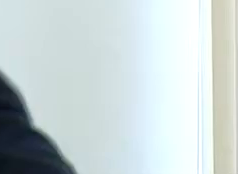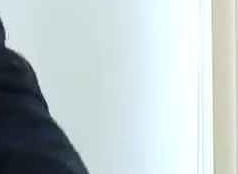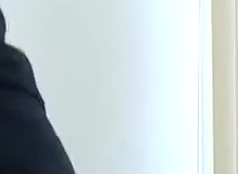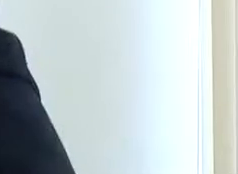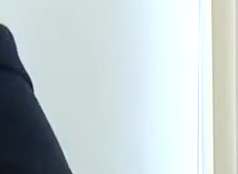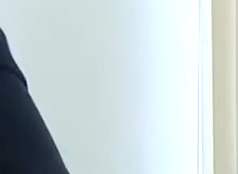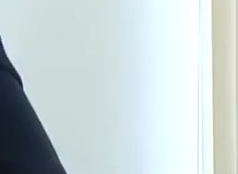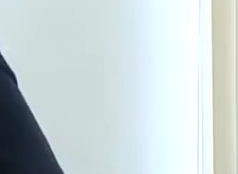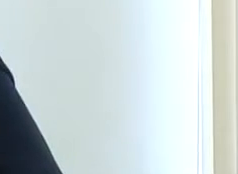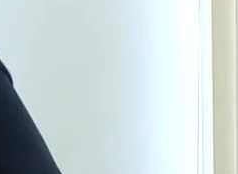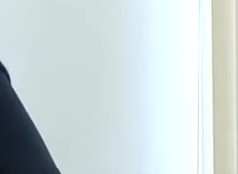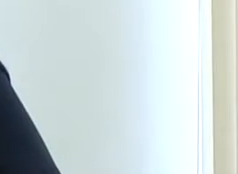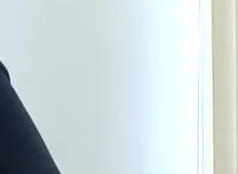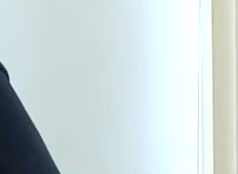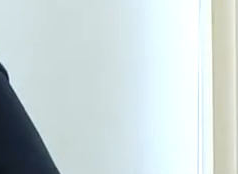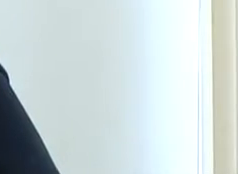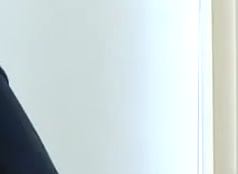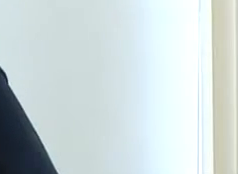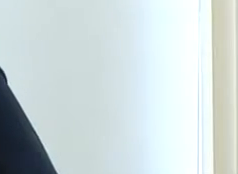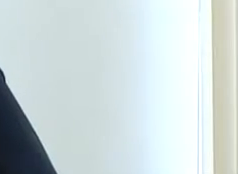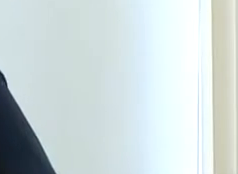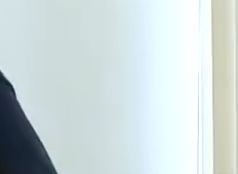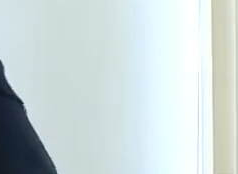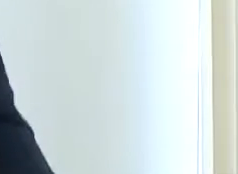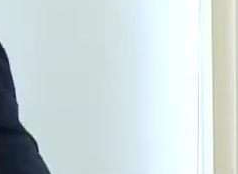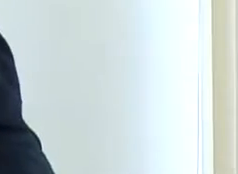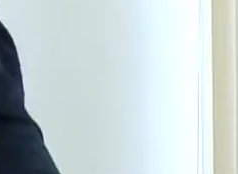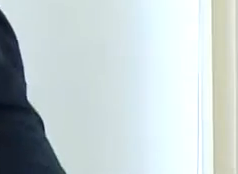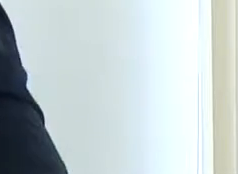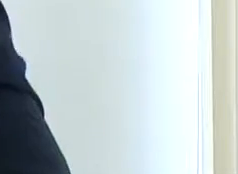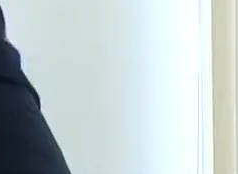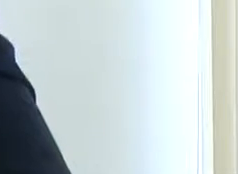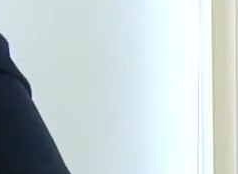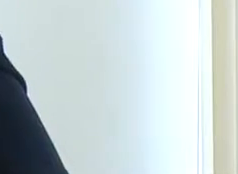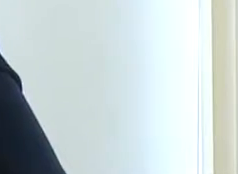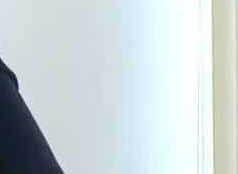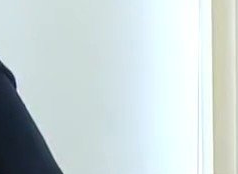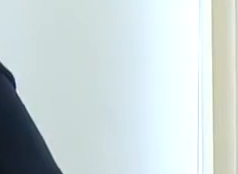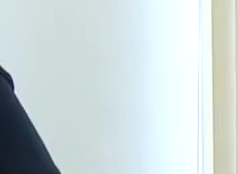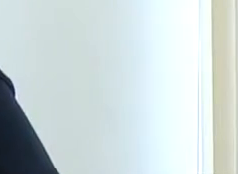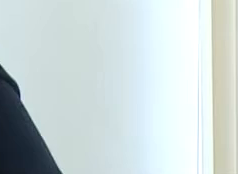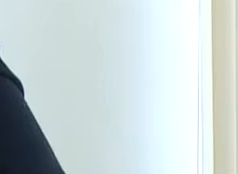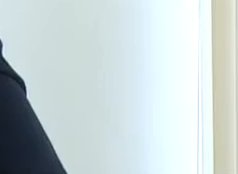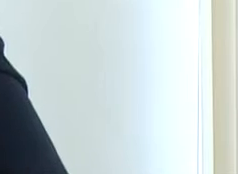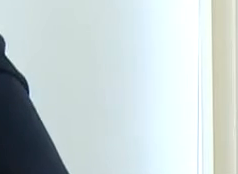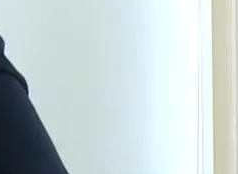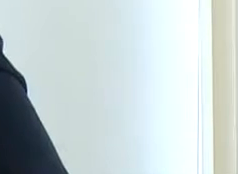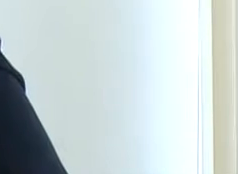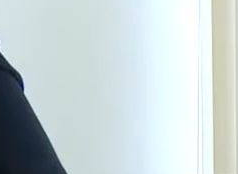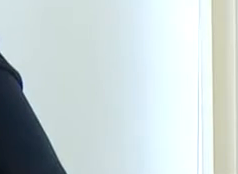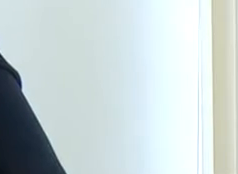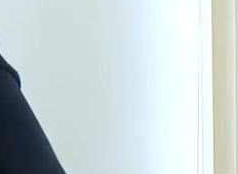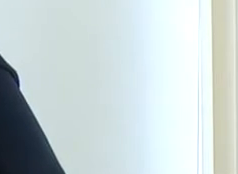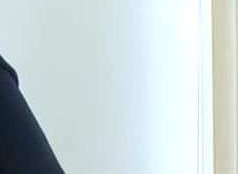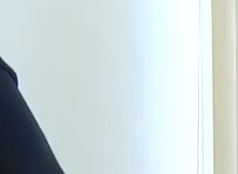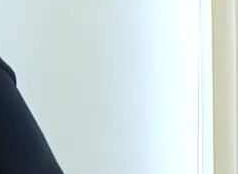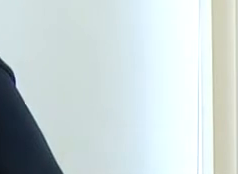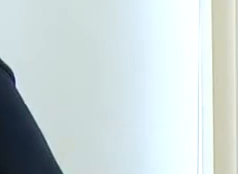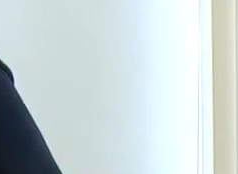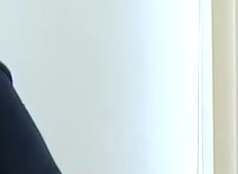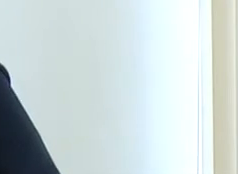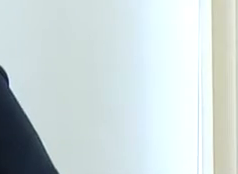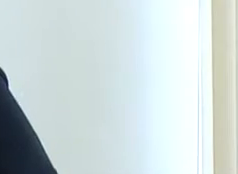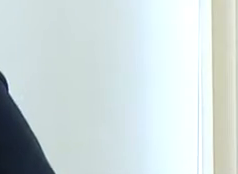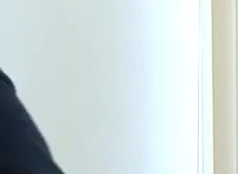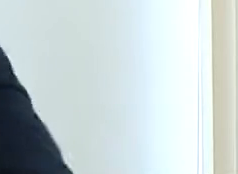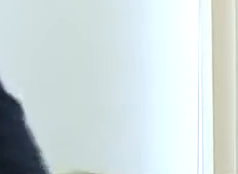nossa intenção, como comissão, é que, hoje mesmo estava falando agora com a vereadora Yara, e ela foi muito compreensiva e agradeço, ela fez